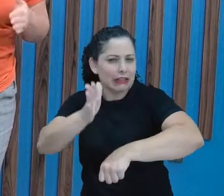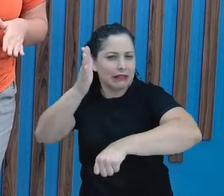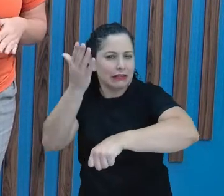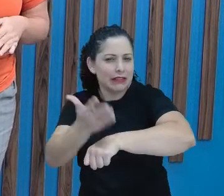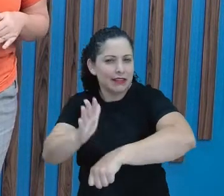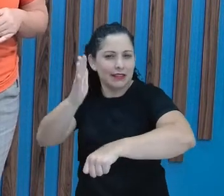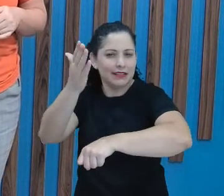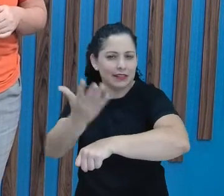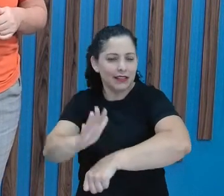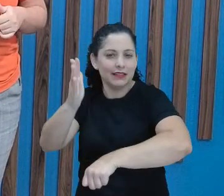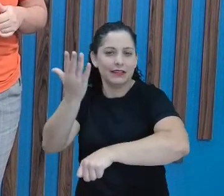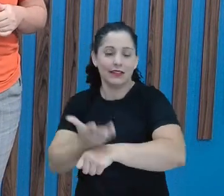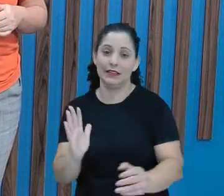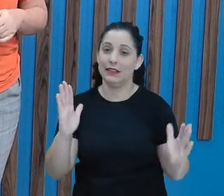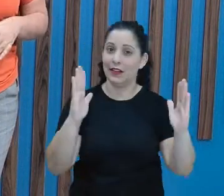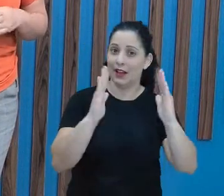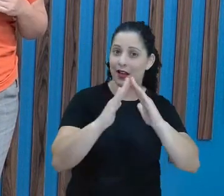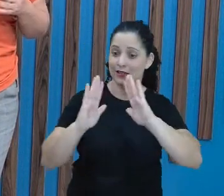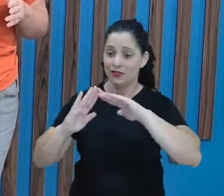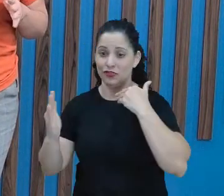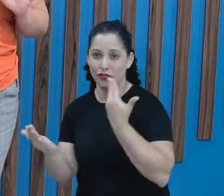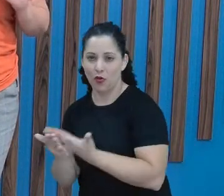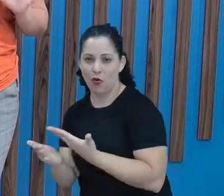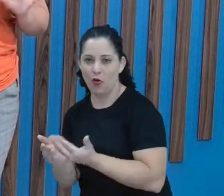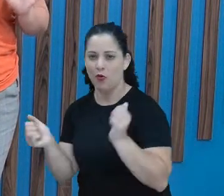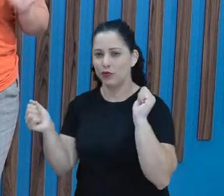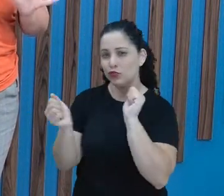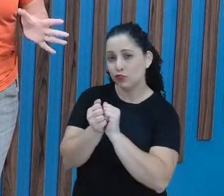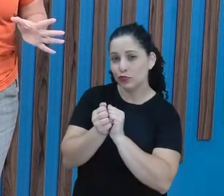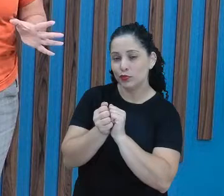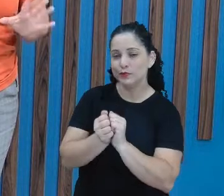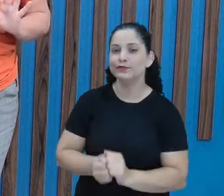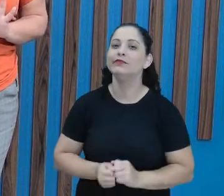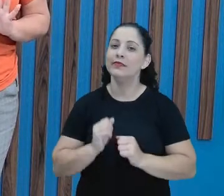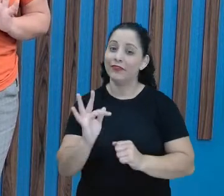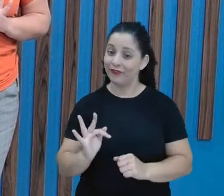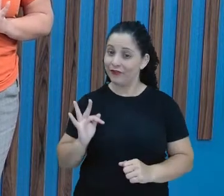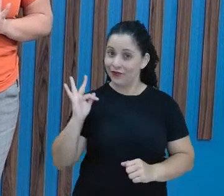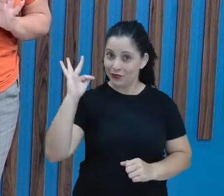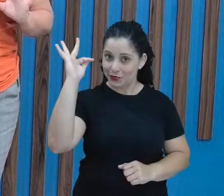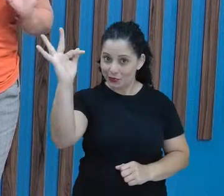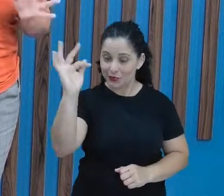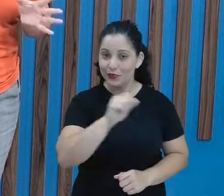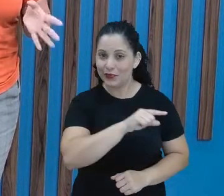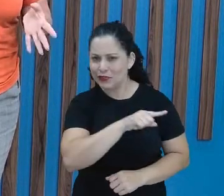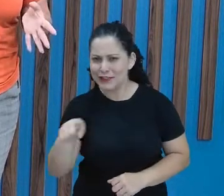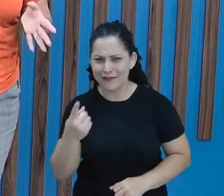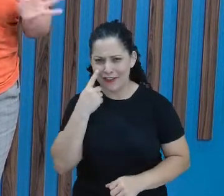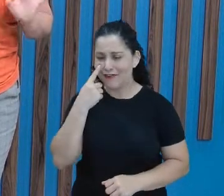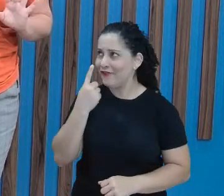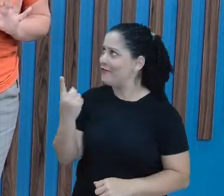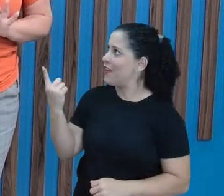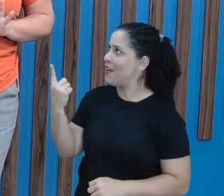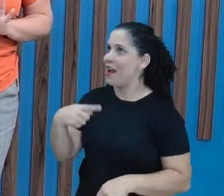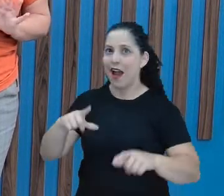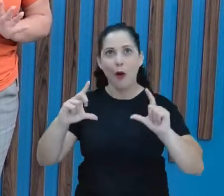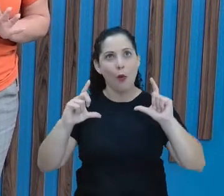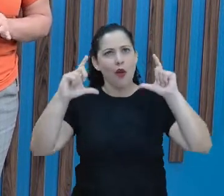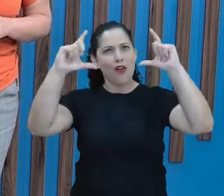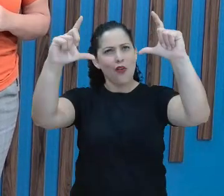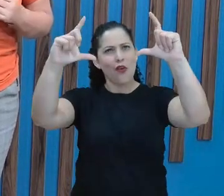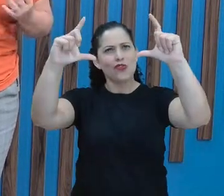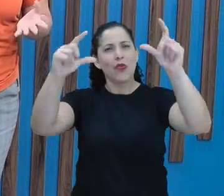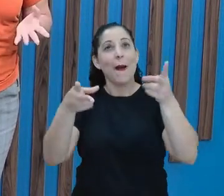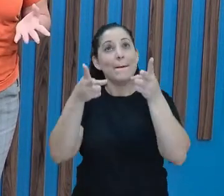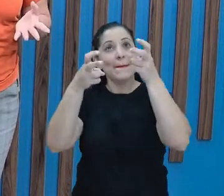sua casa, na escola, com os colegas, com a professora, e você em breve vai olhar para o relógio e já vai saber